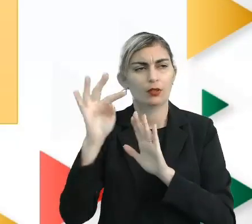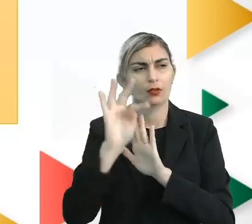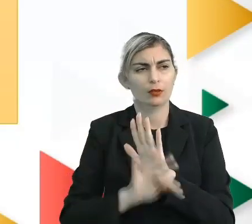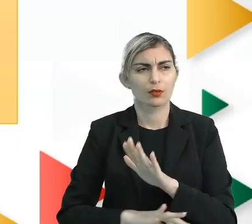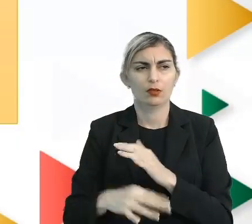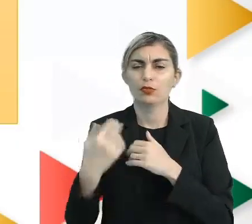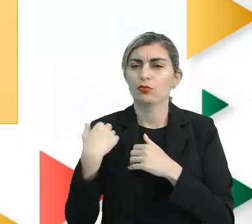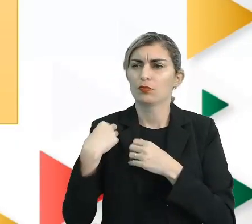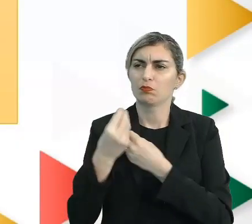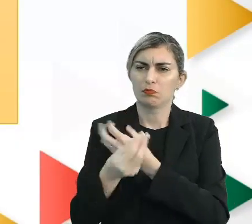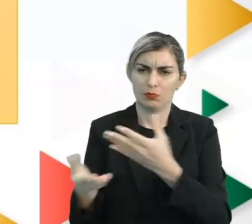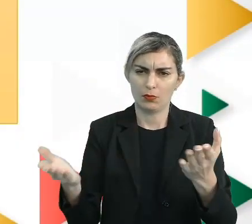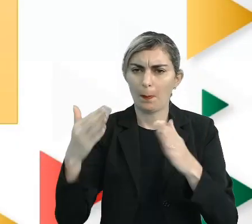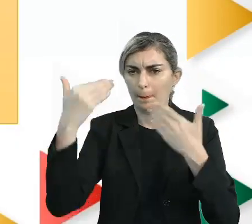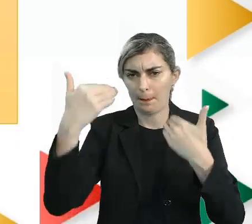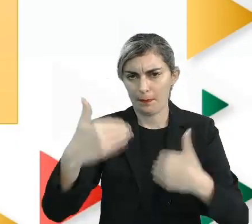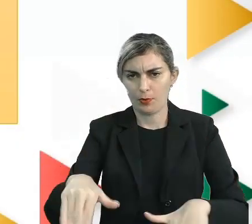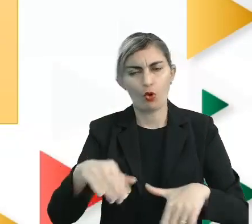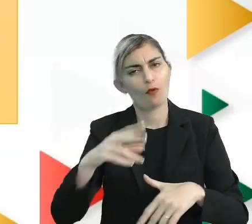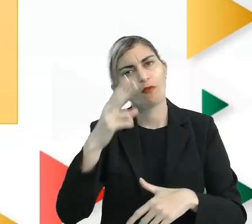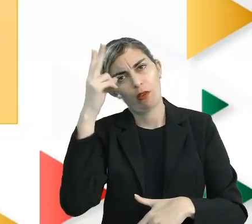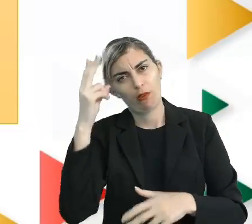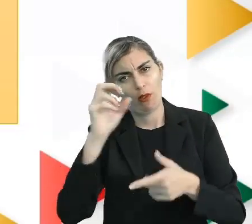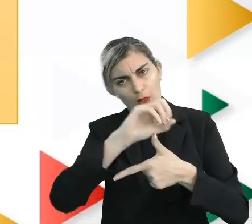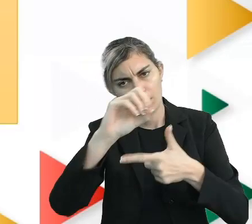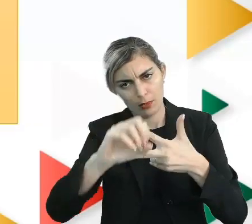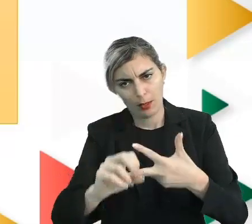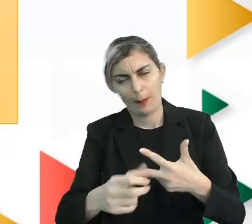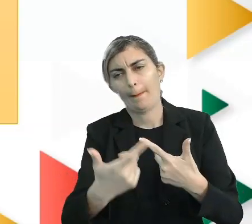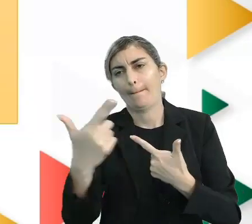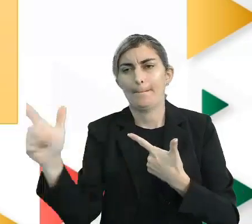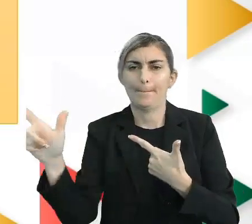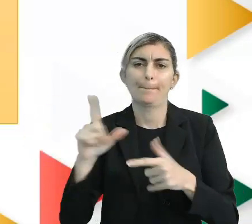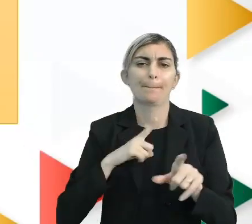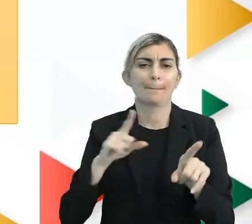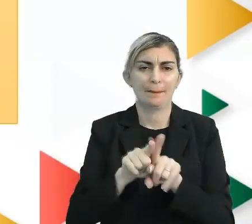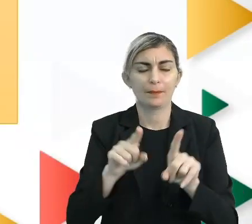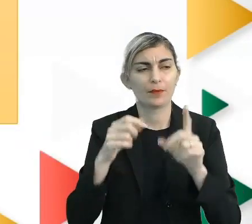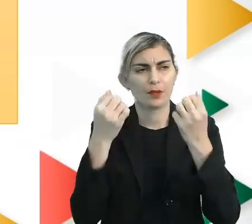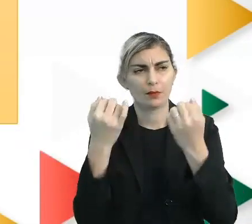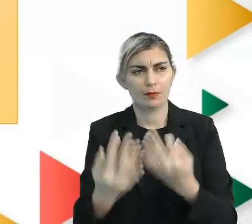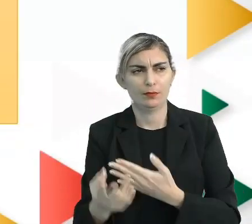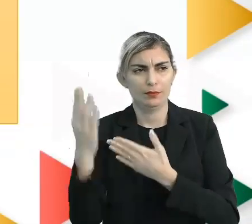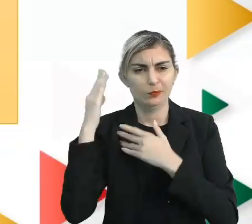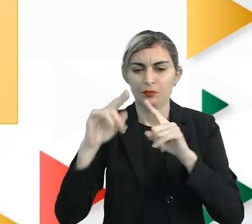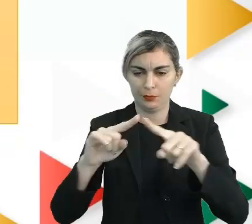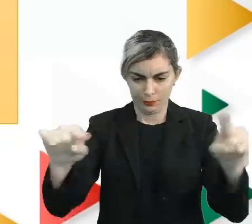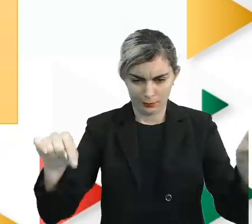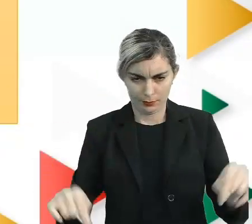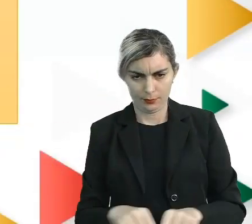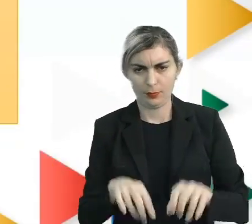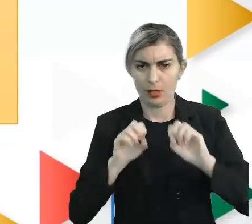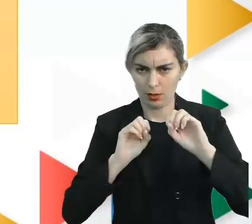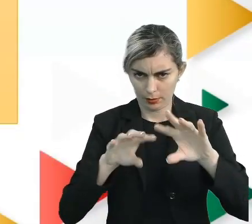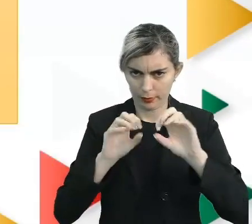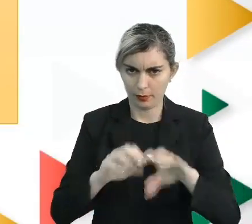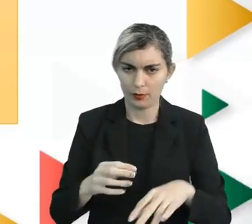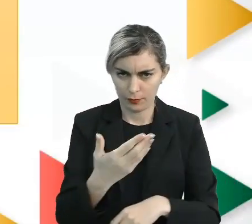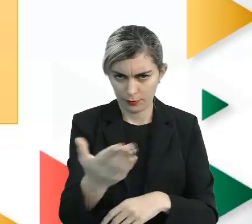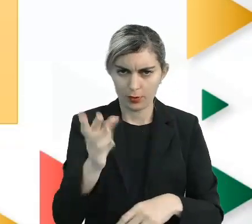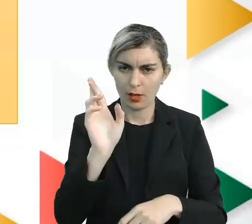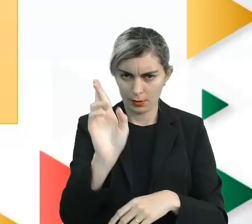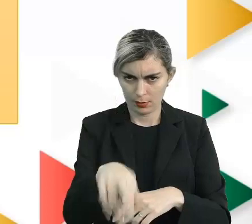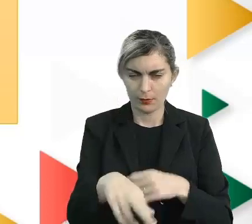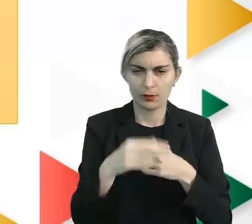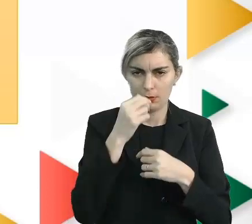muito, e circula muito em provas, no Enem, etc., que justamente diz o seguinte: aqui nós temos a sala de aula, que daqui a pouco o senhor vai responder